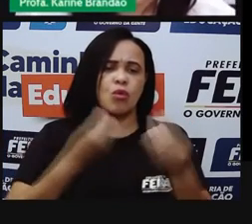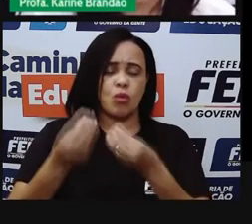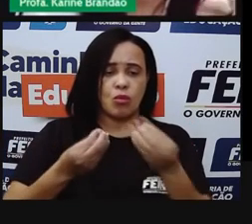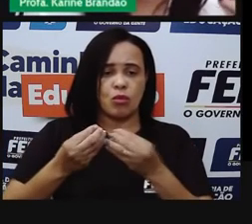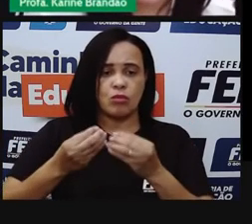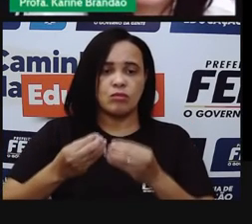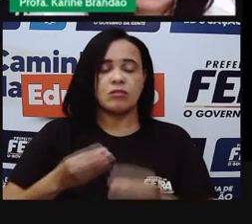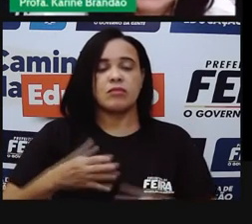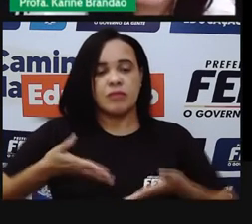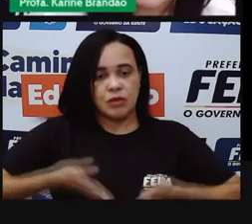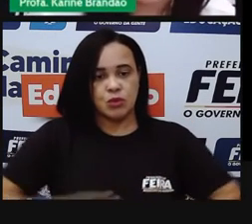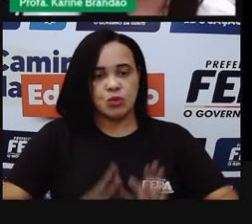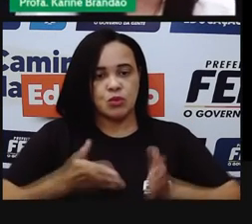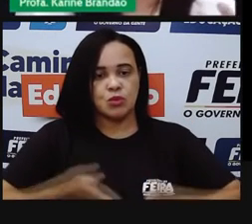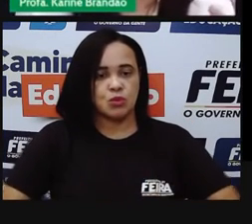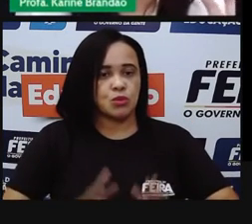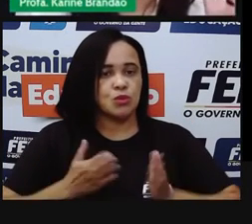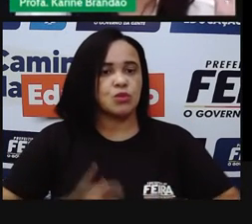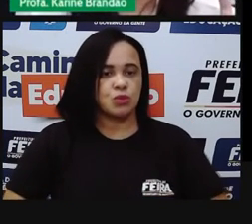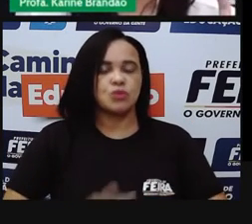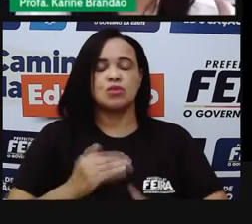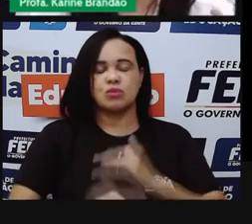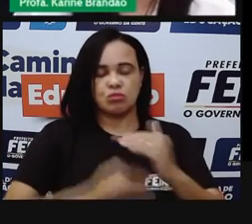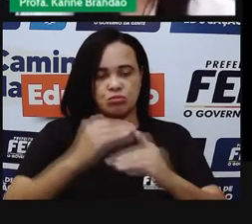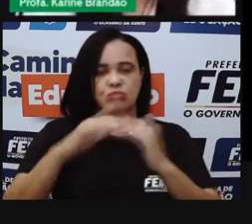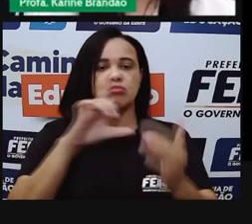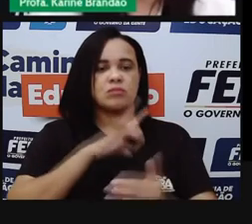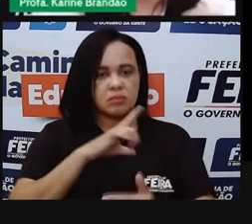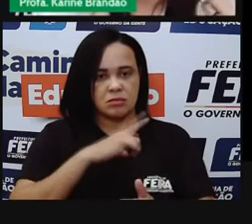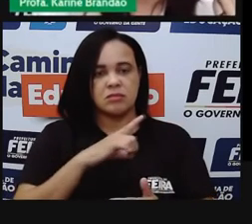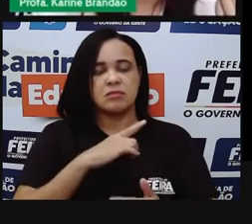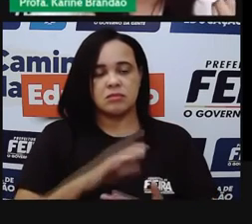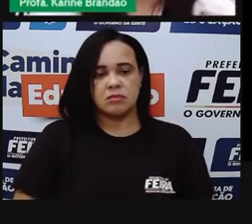gente já viu os gametas, né? Vimos que